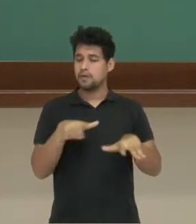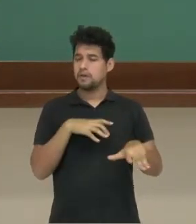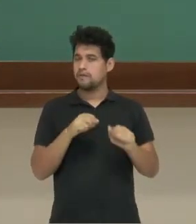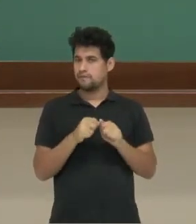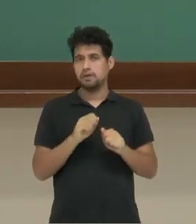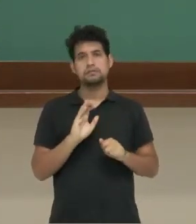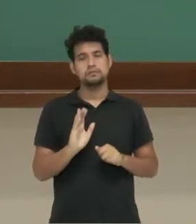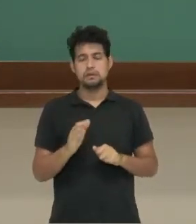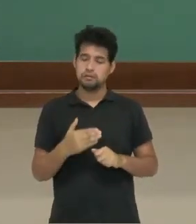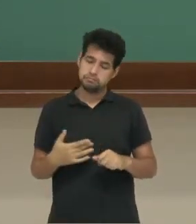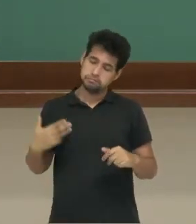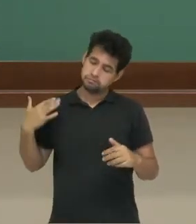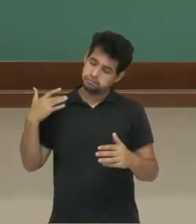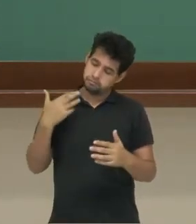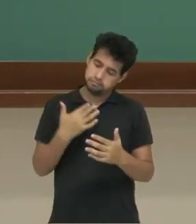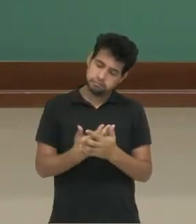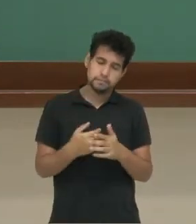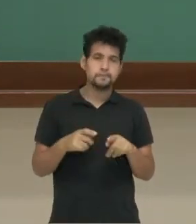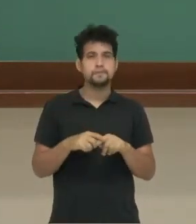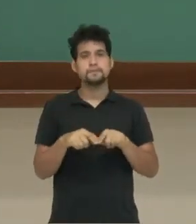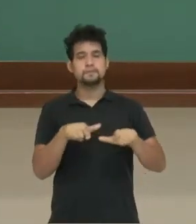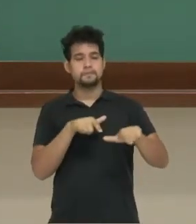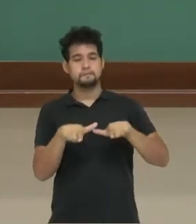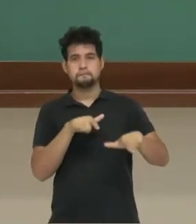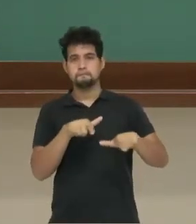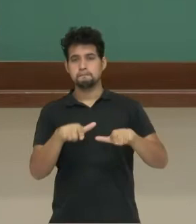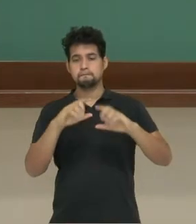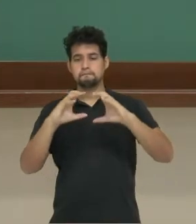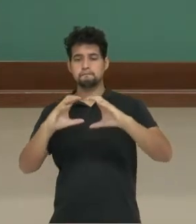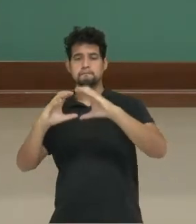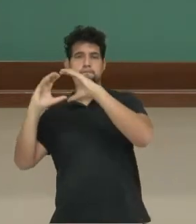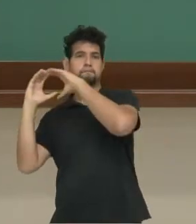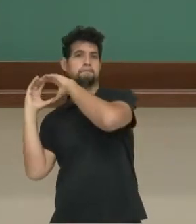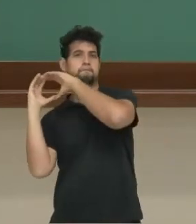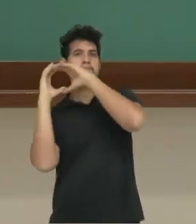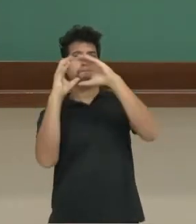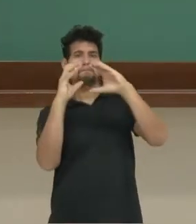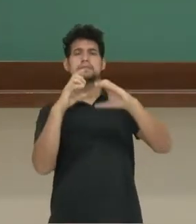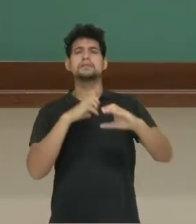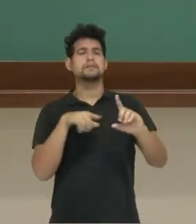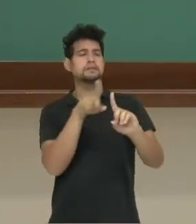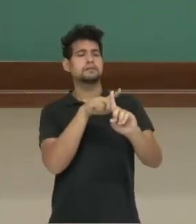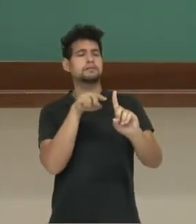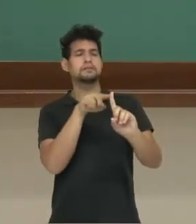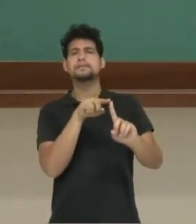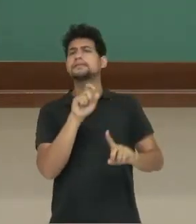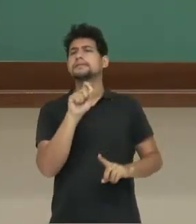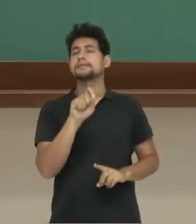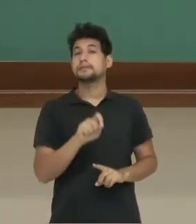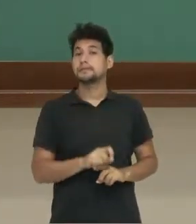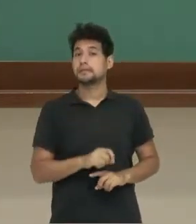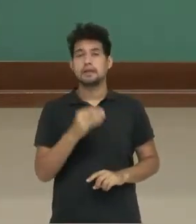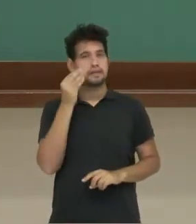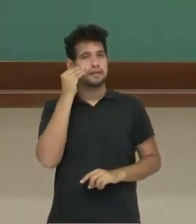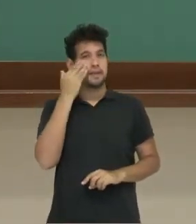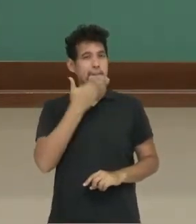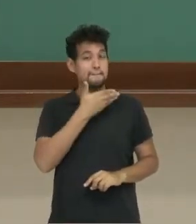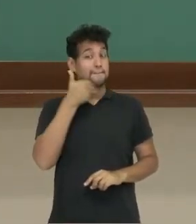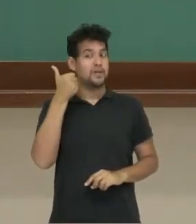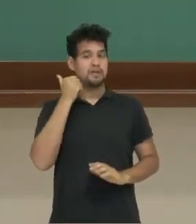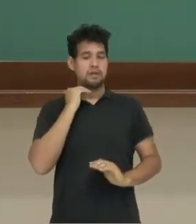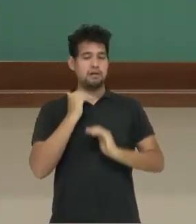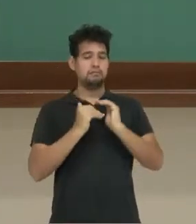faço durante a execução do arremesso, eles têm um objetivo de melhorar o meu